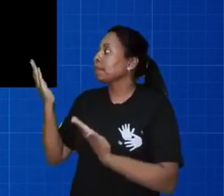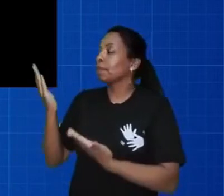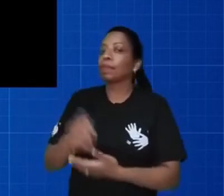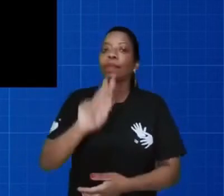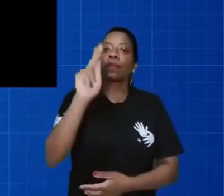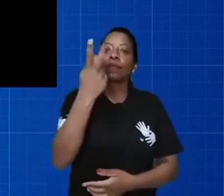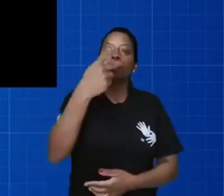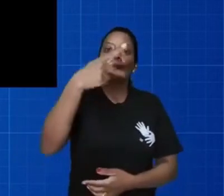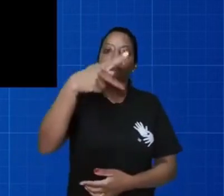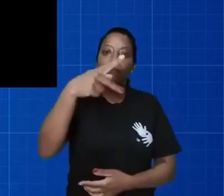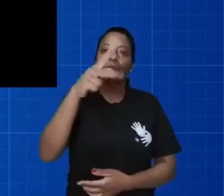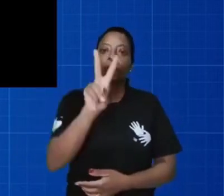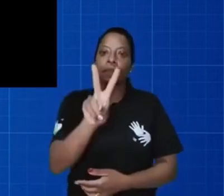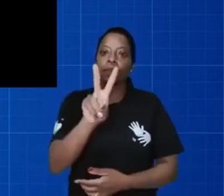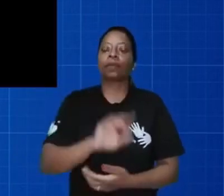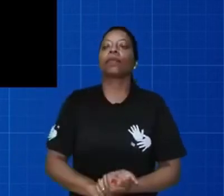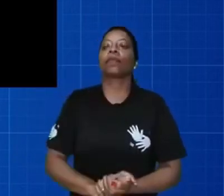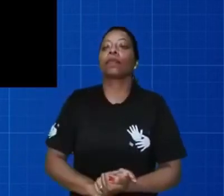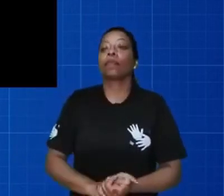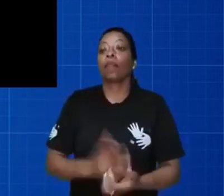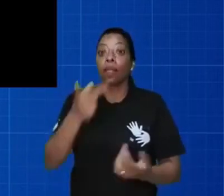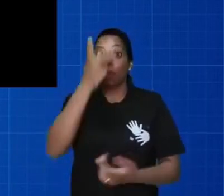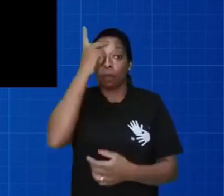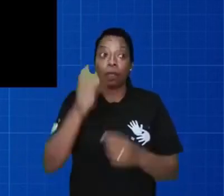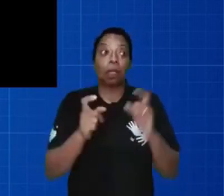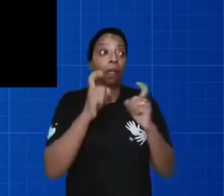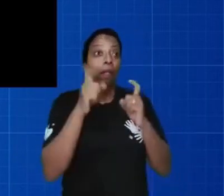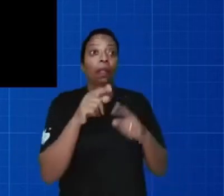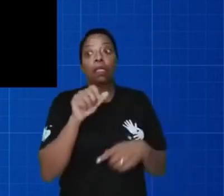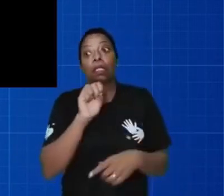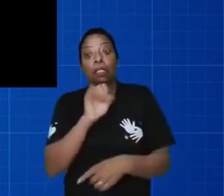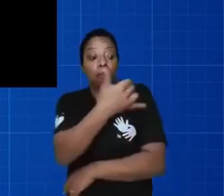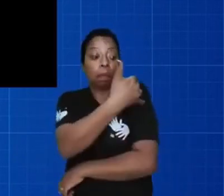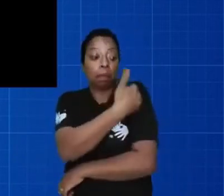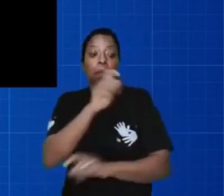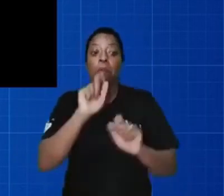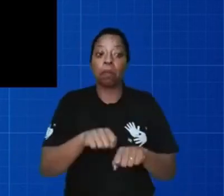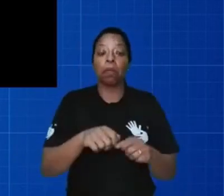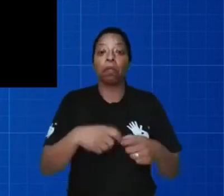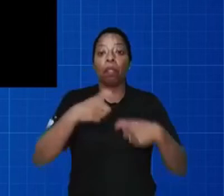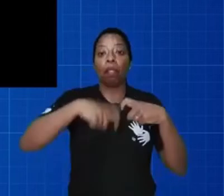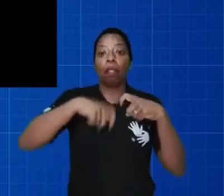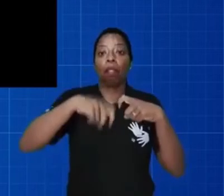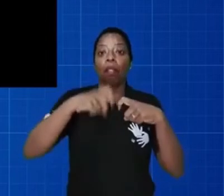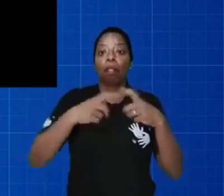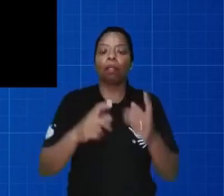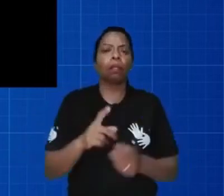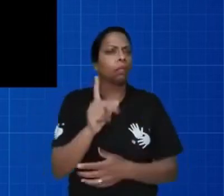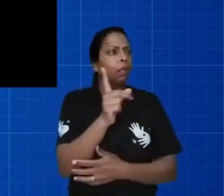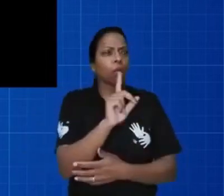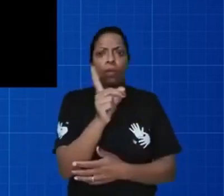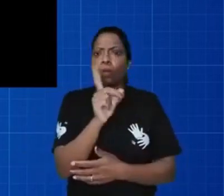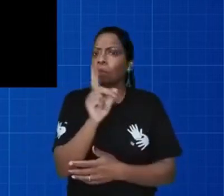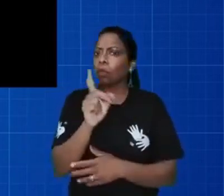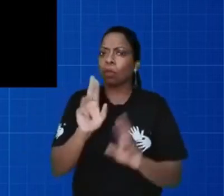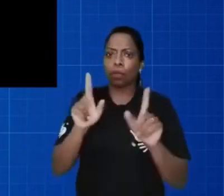outra. O HPV é um vírus que ele pode ser o precursor de um câncer de colo de útero. Então, por